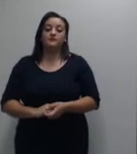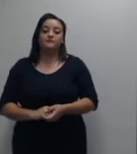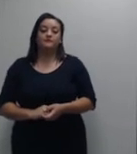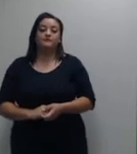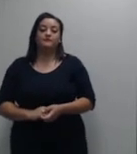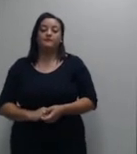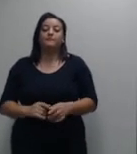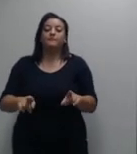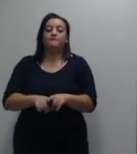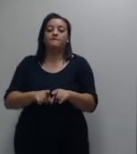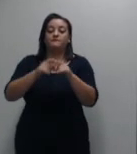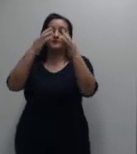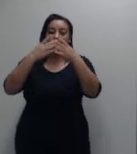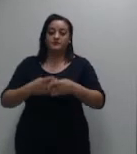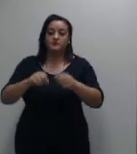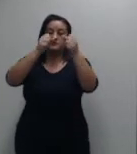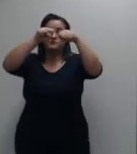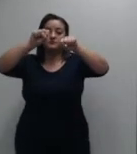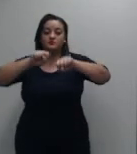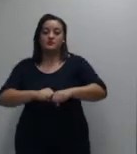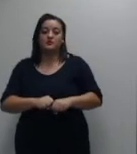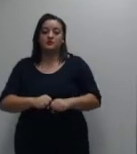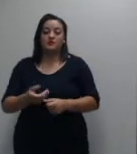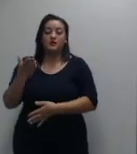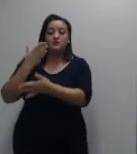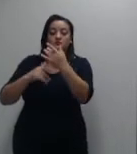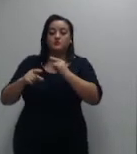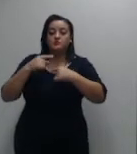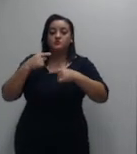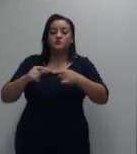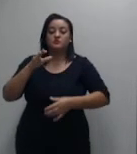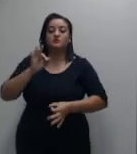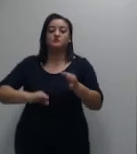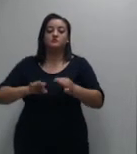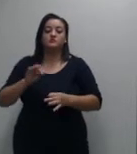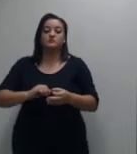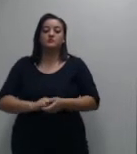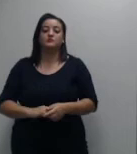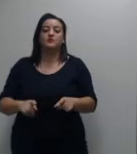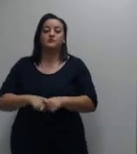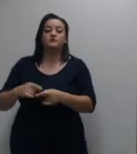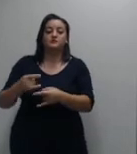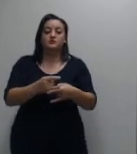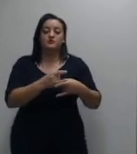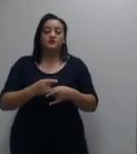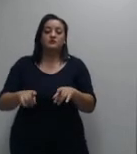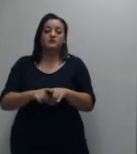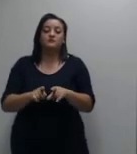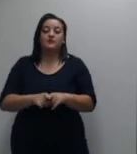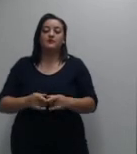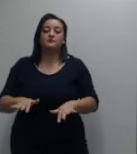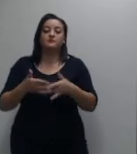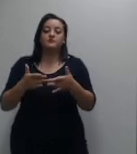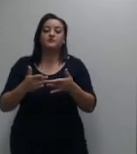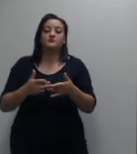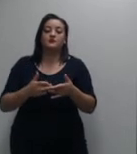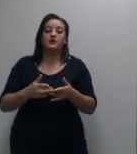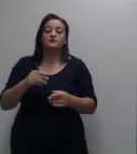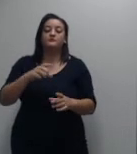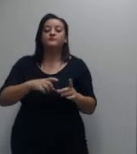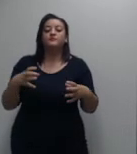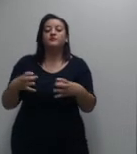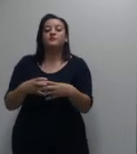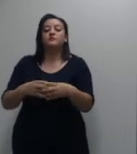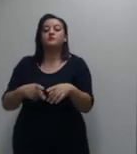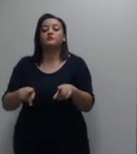preenche da sistemática prevista que o julgamento em sessão virtual proporcionam os mesmos Ó ficou lixado